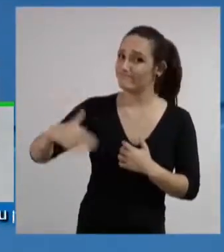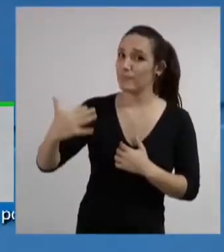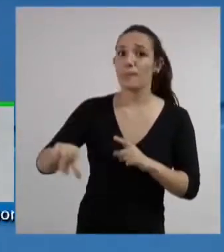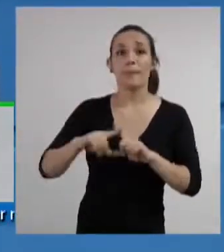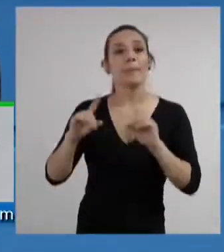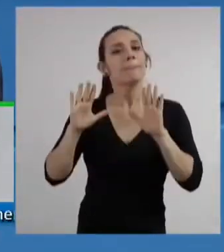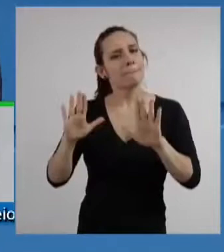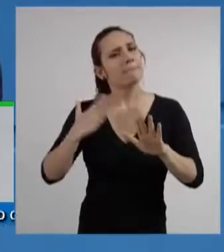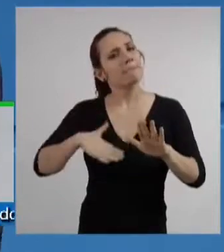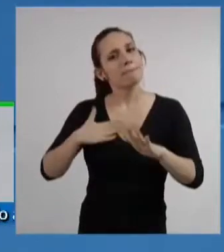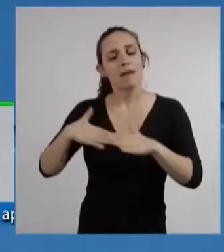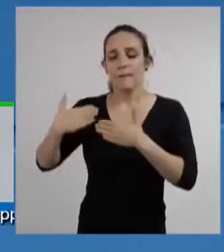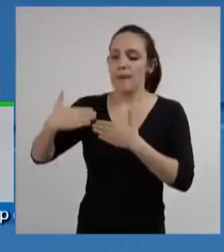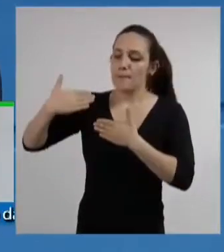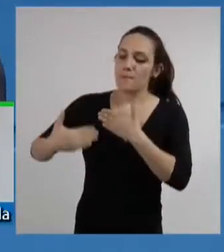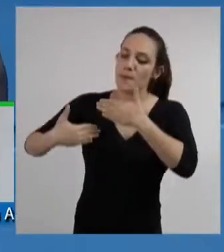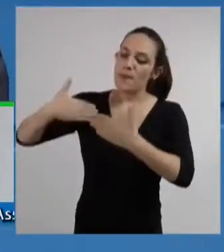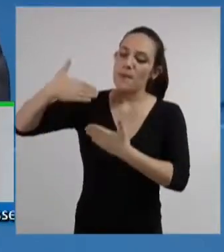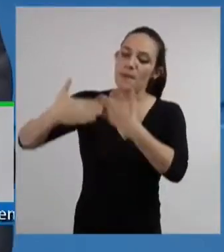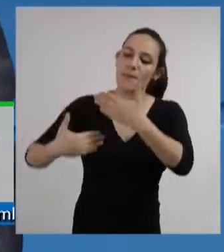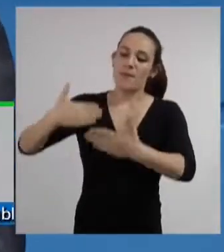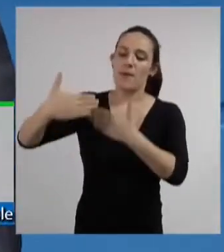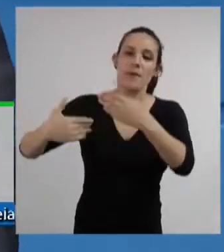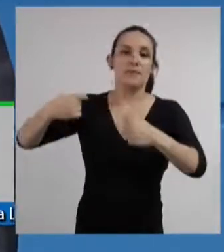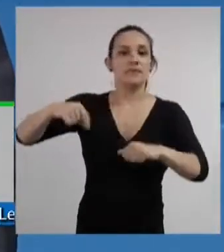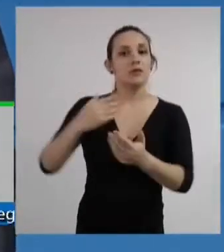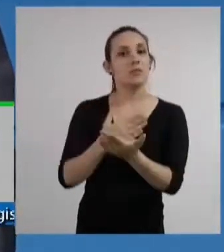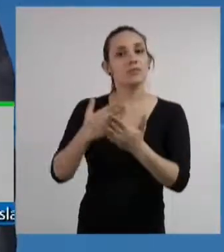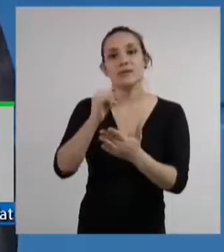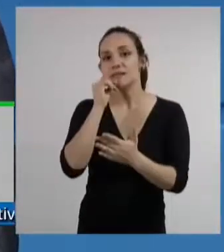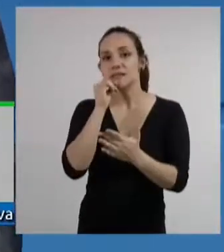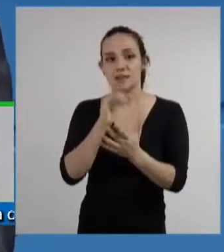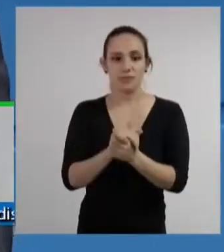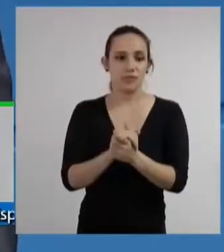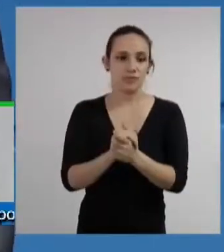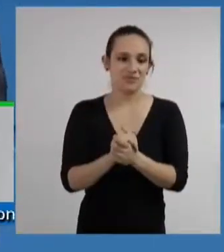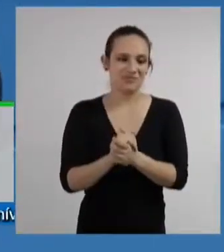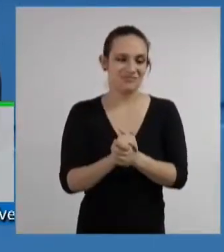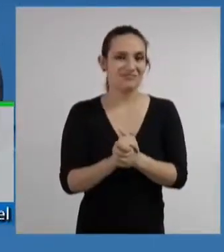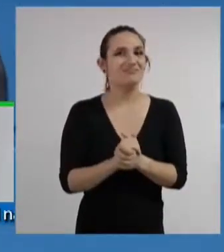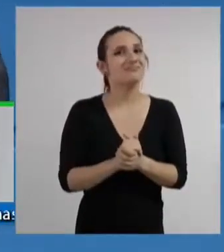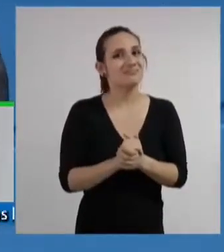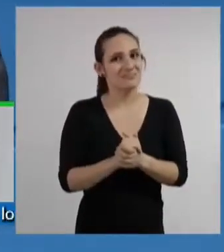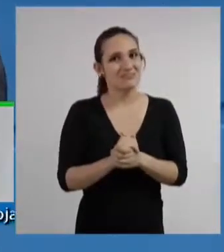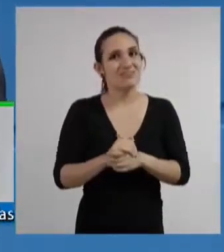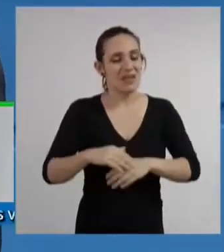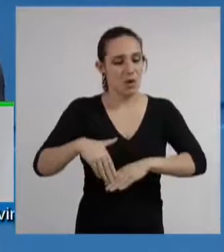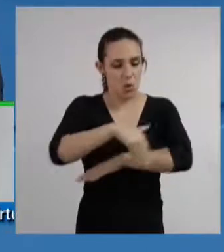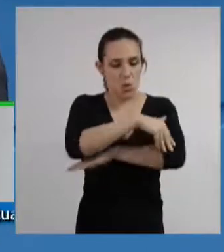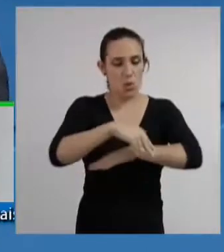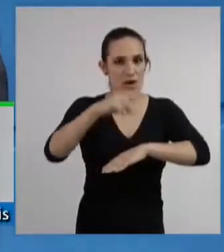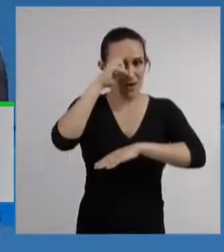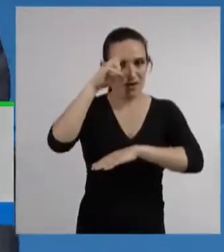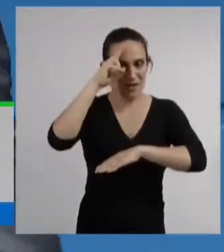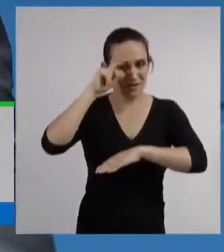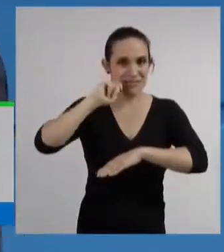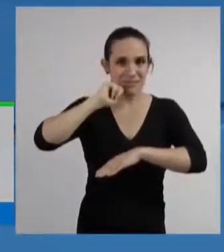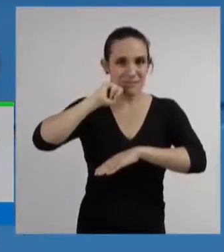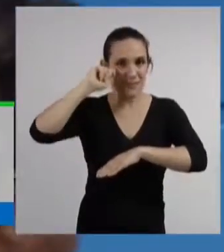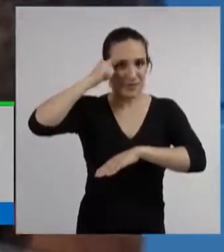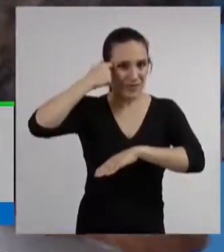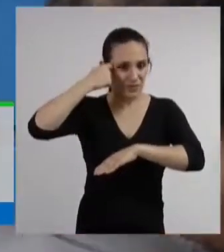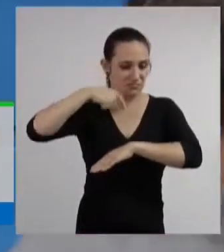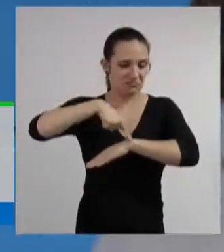mas gradativamente precisamos começar. No asfalto não ocorre tanto, uma estrada vicinal, aonde não é asfaltada,